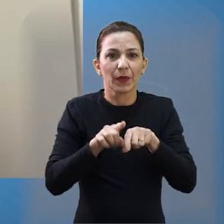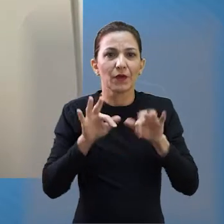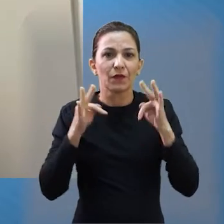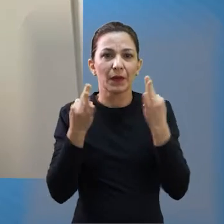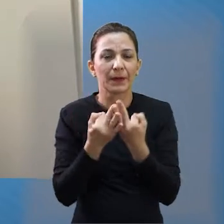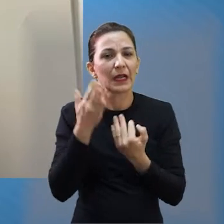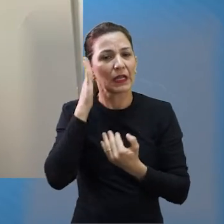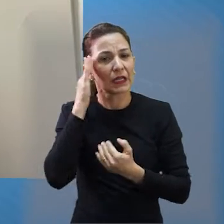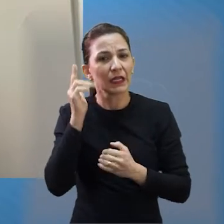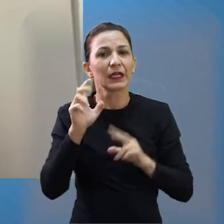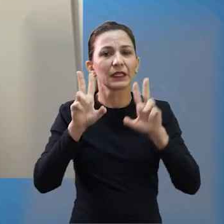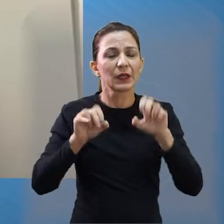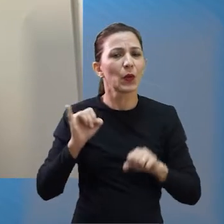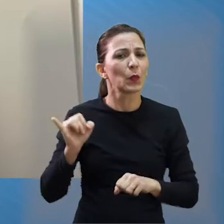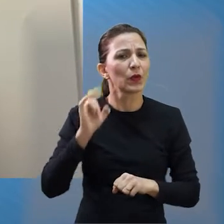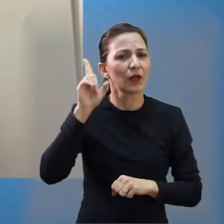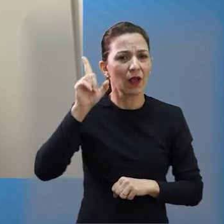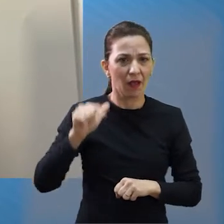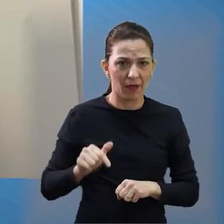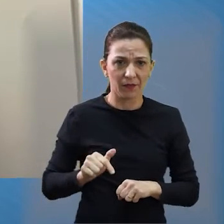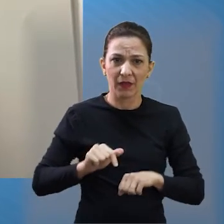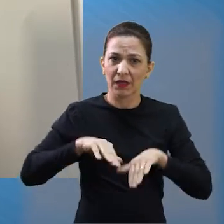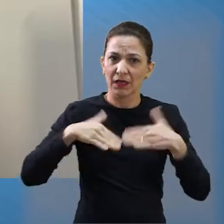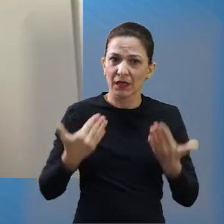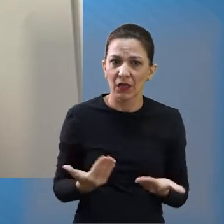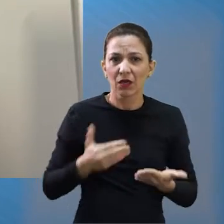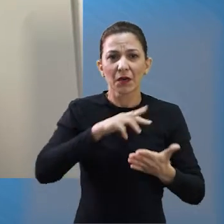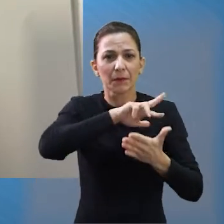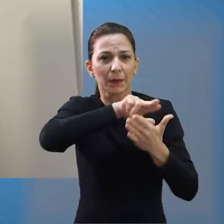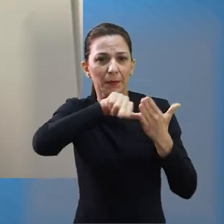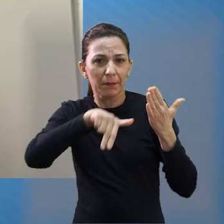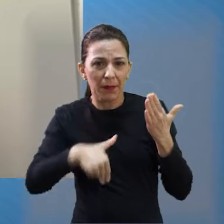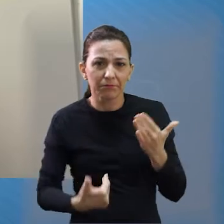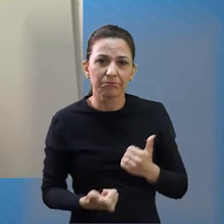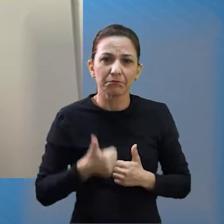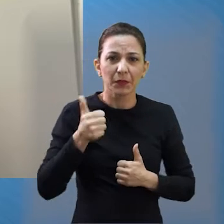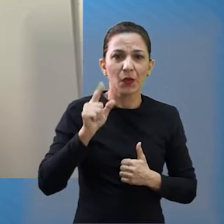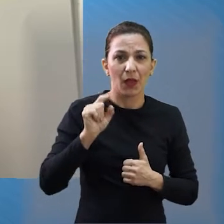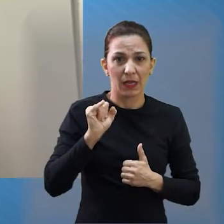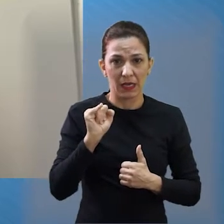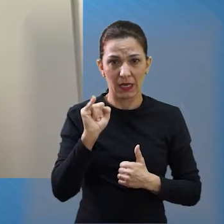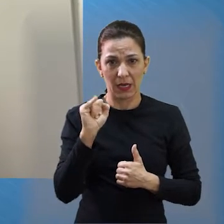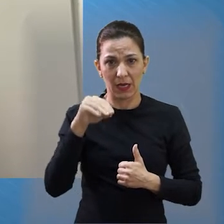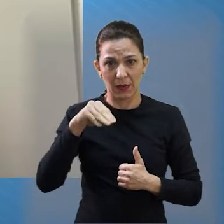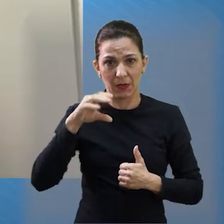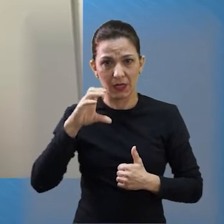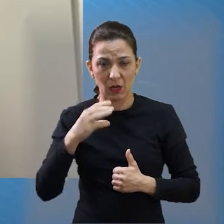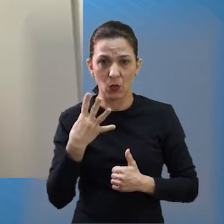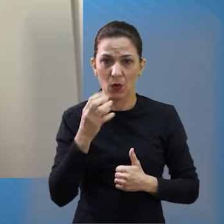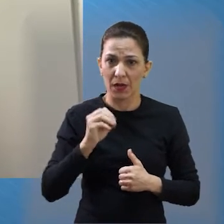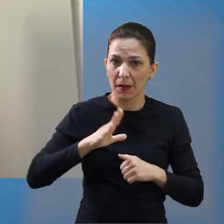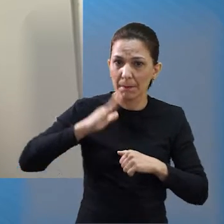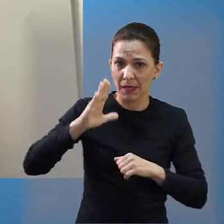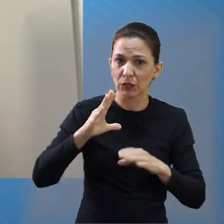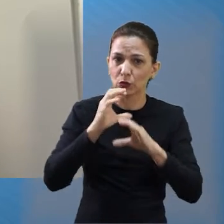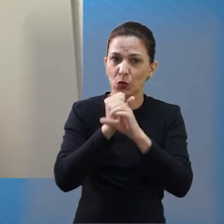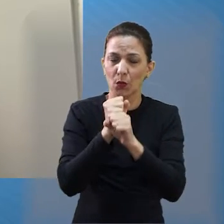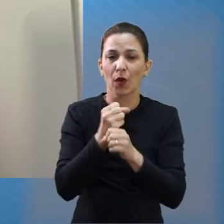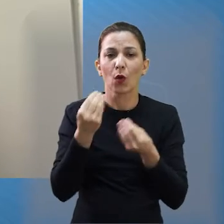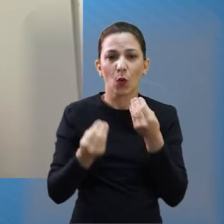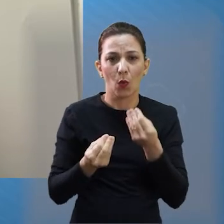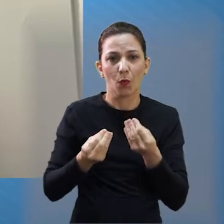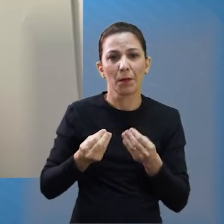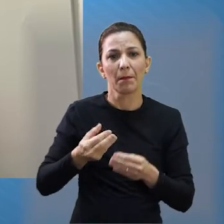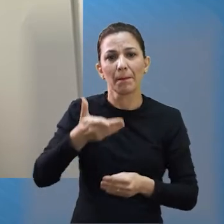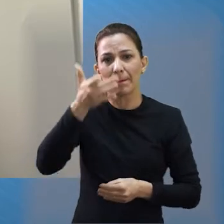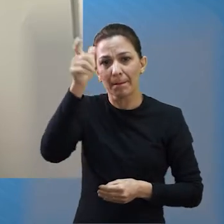família, entender que a obesidade é uma doença. Então, o critério inicial é o quê? O índice de massa corpórea maior que 40,